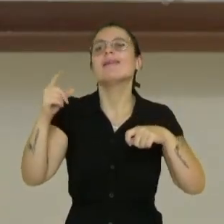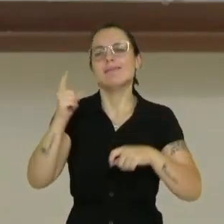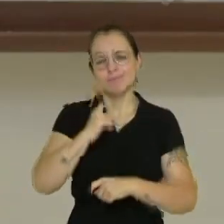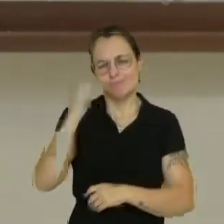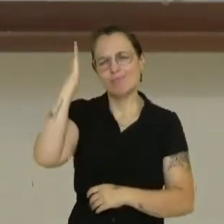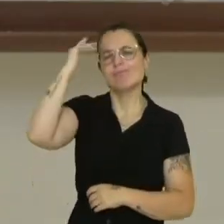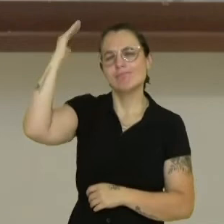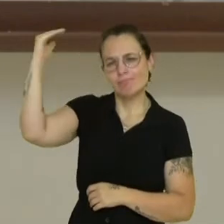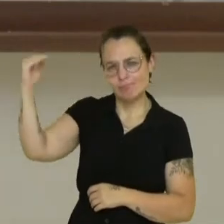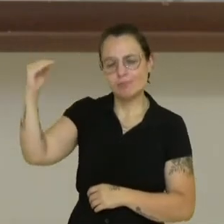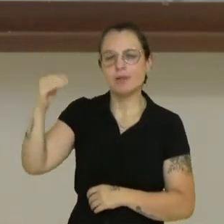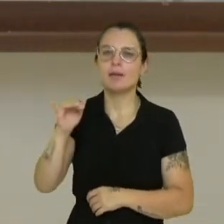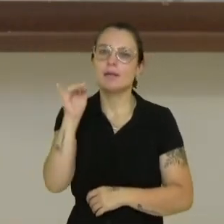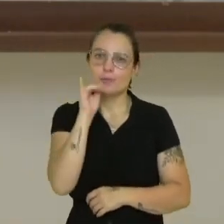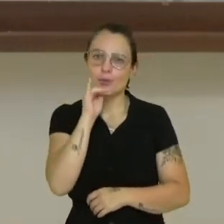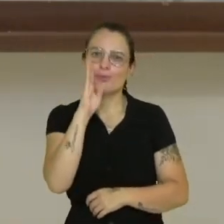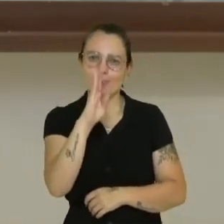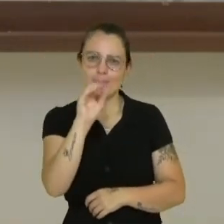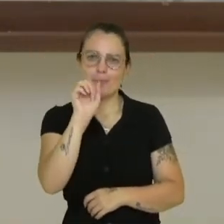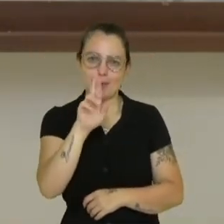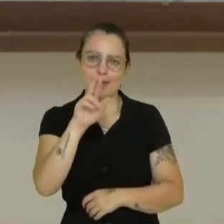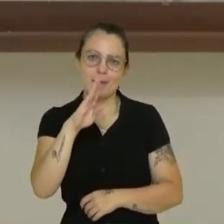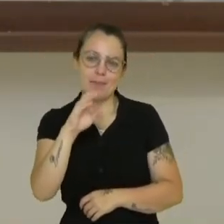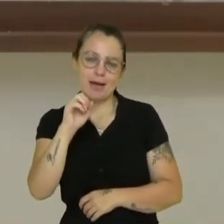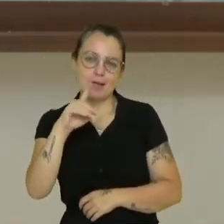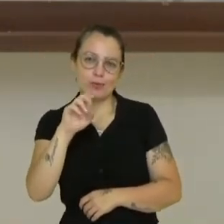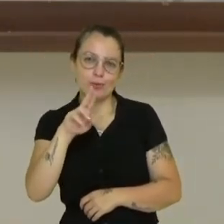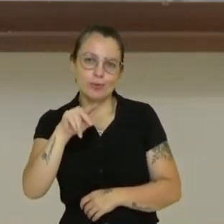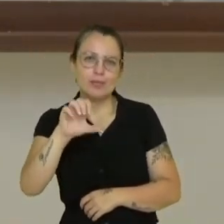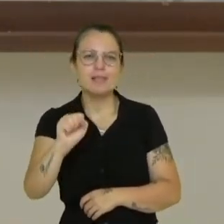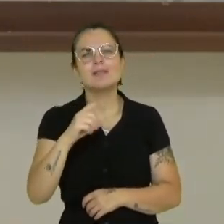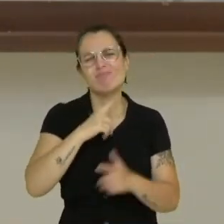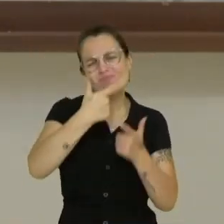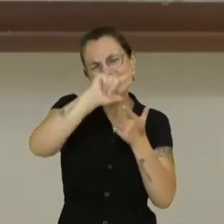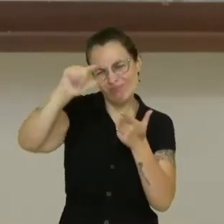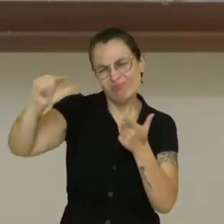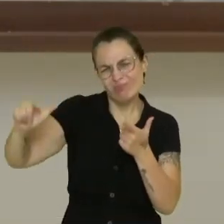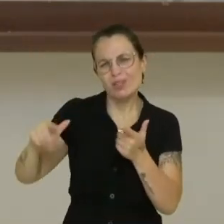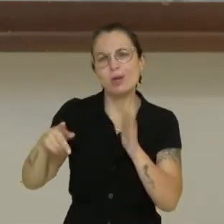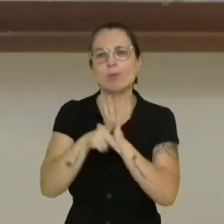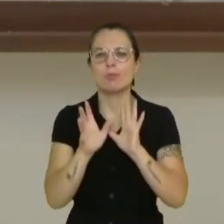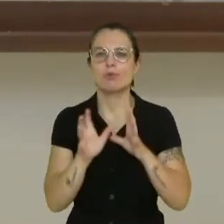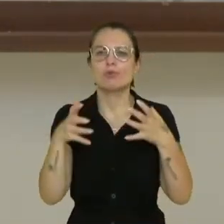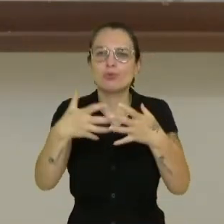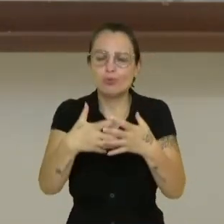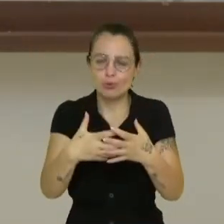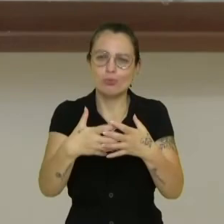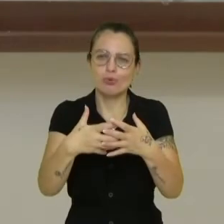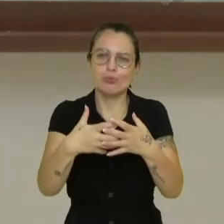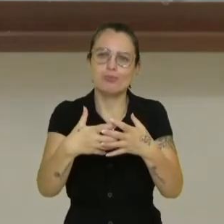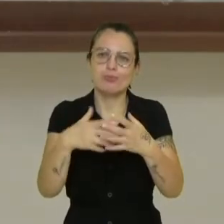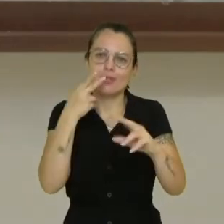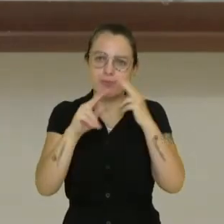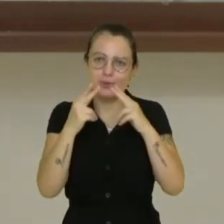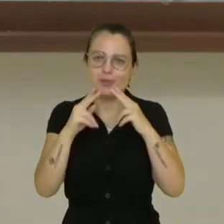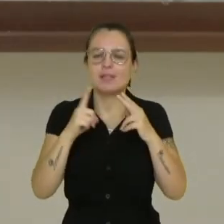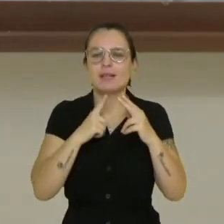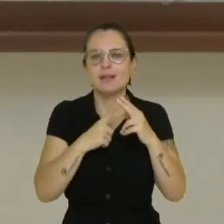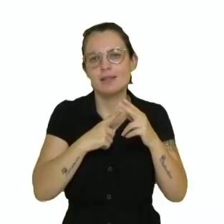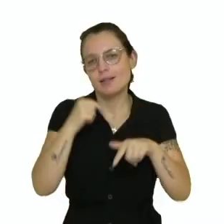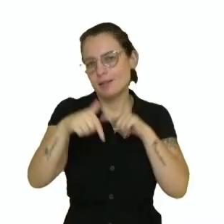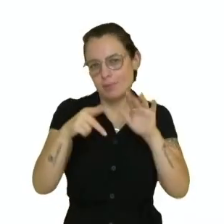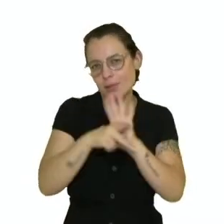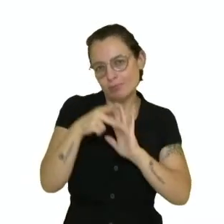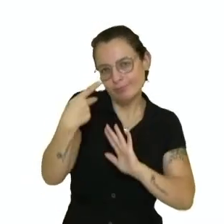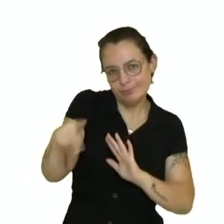como por exemplo os Barbatuques, a Orquestra dos Vegetais. Existem muitos grupos no mundo inteiro que se dedicam a este tipo de